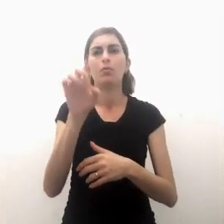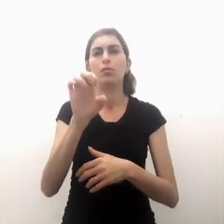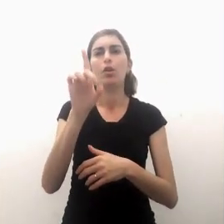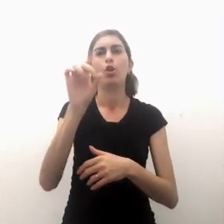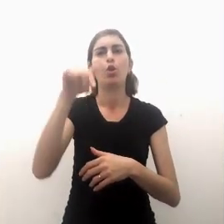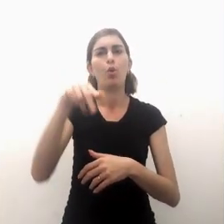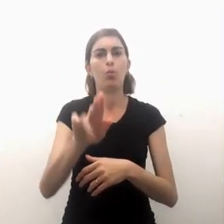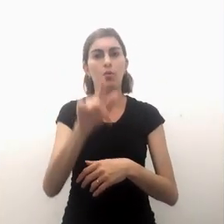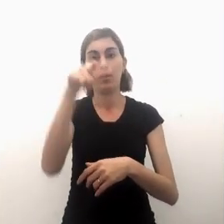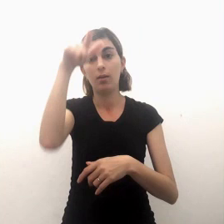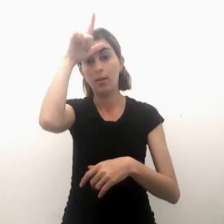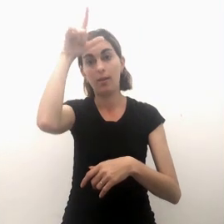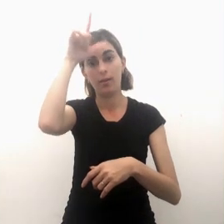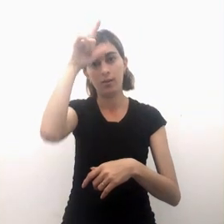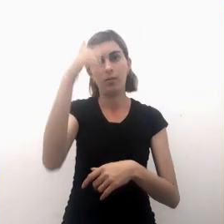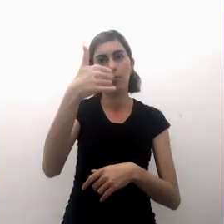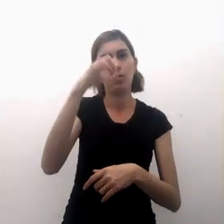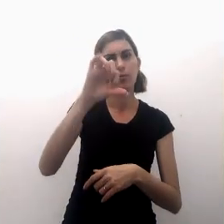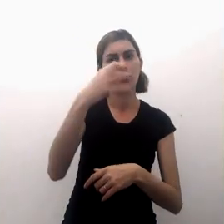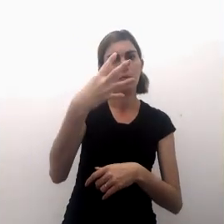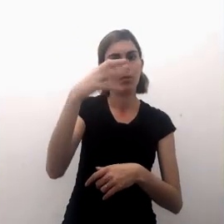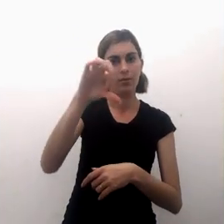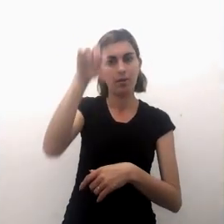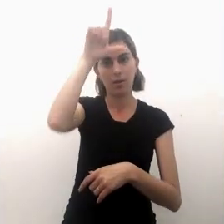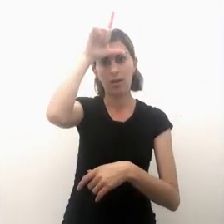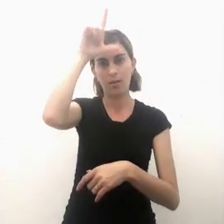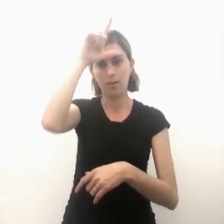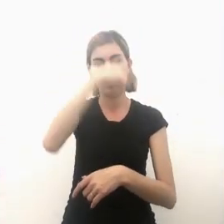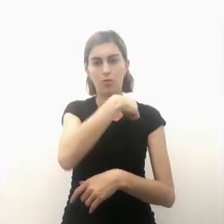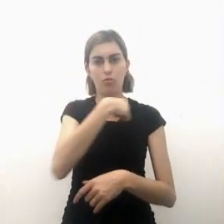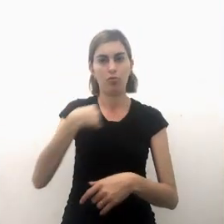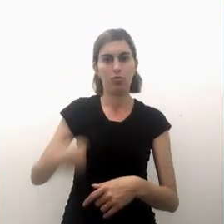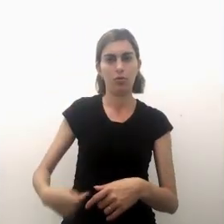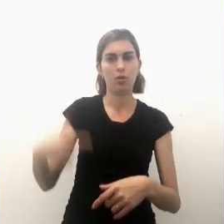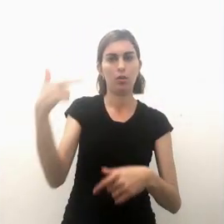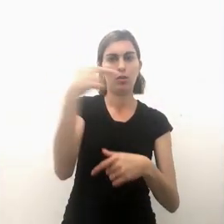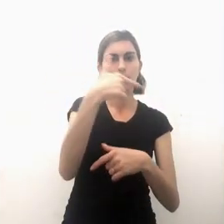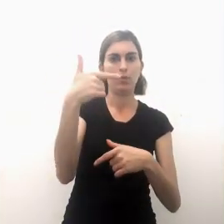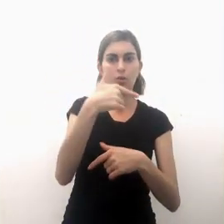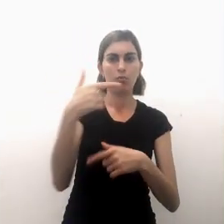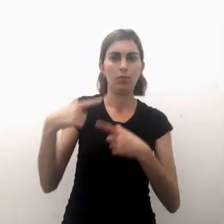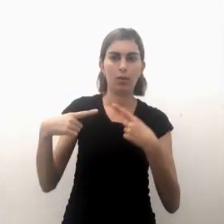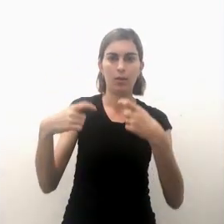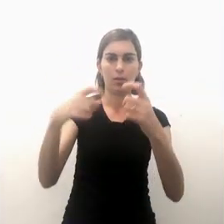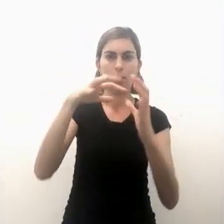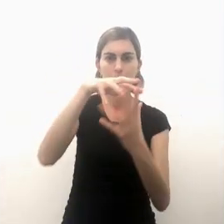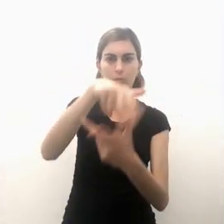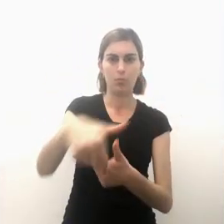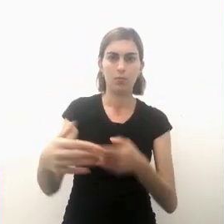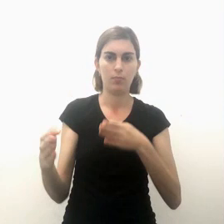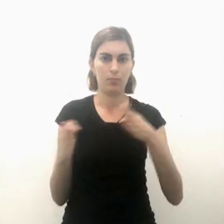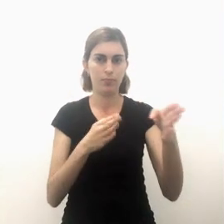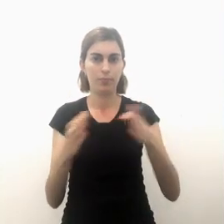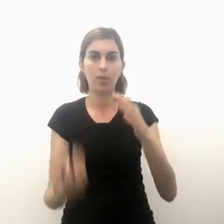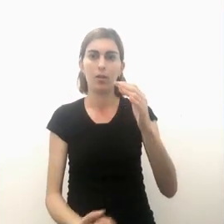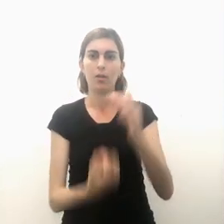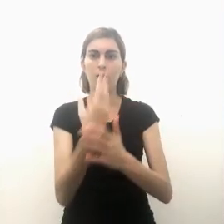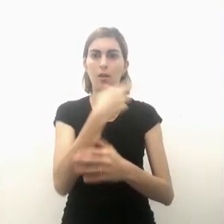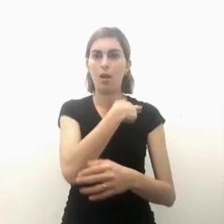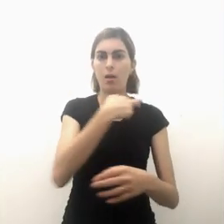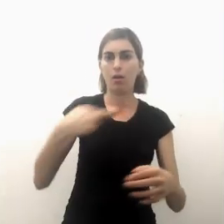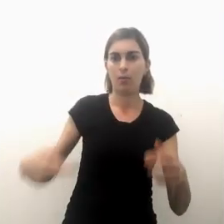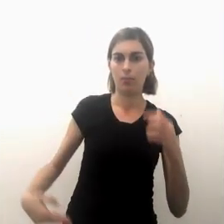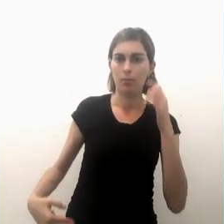esse líder chinês, em 1949, tá? No período ali da Segunda Guerra Mundial, ele vai criar, tá? Uma